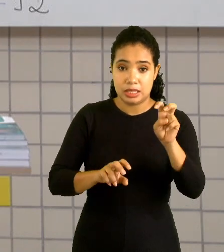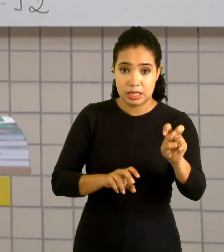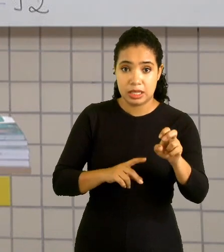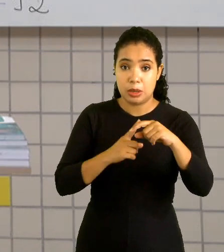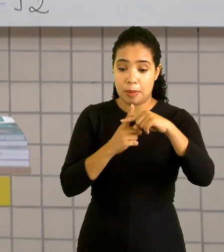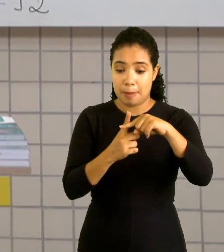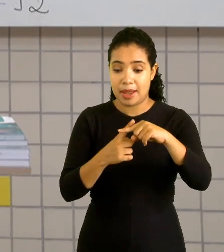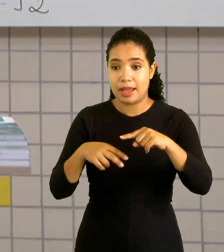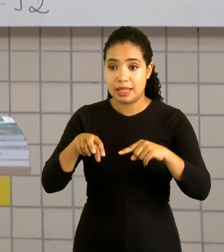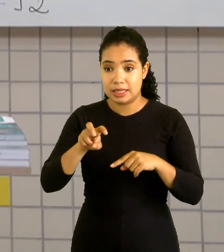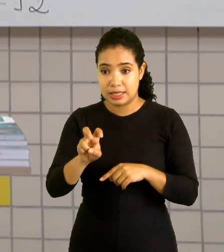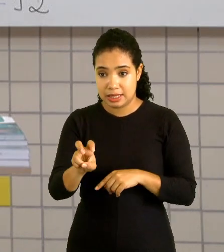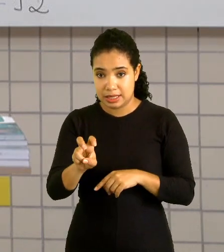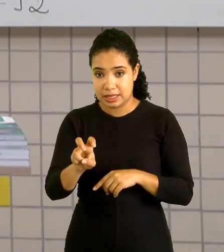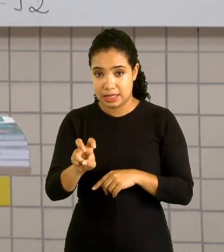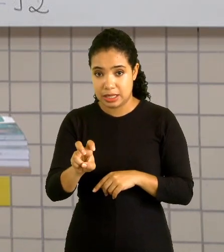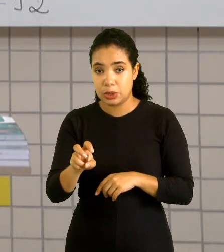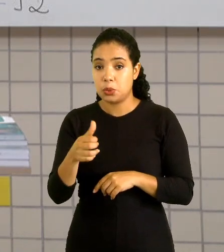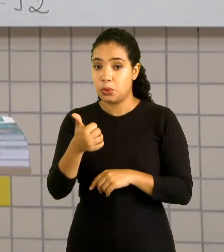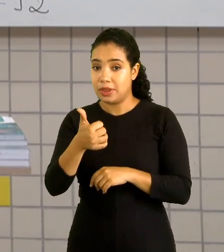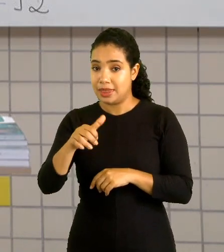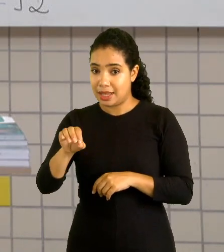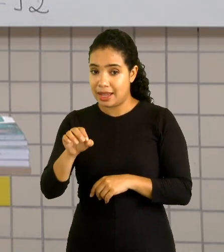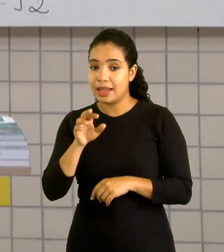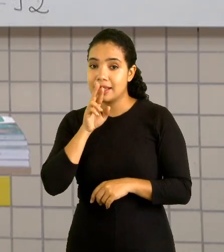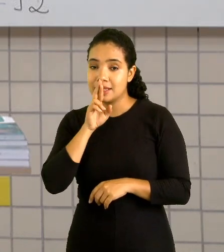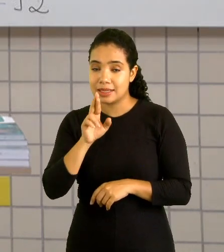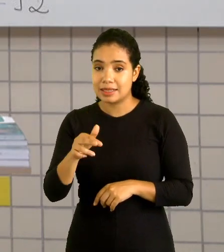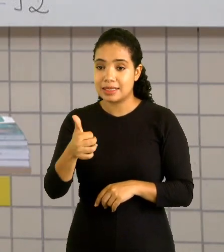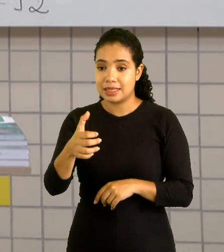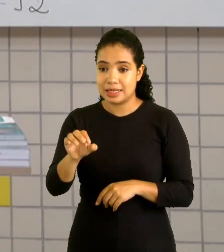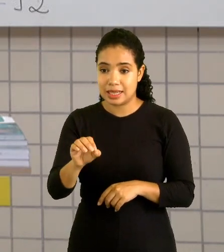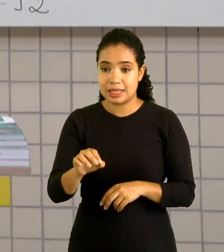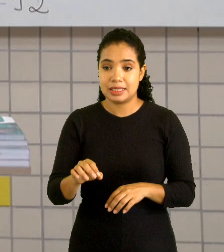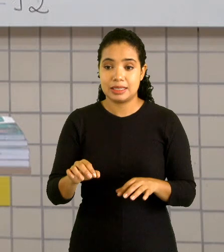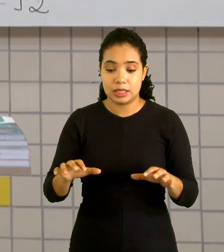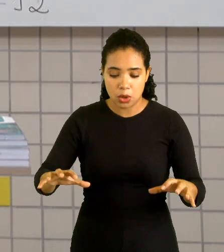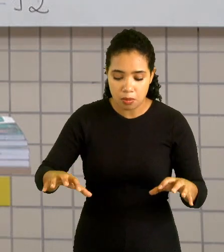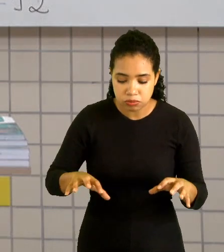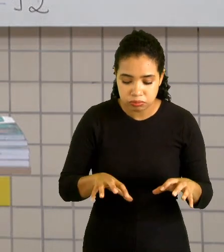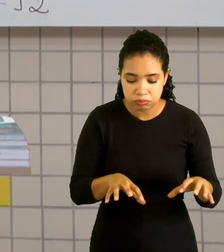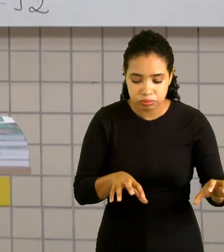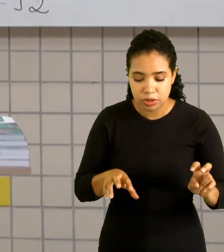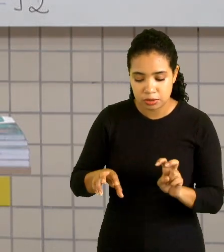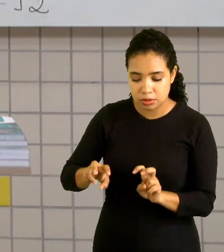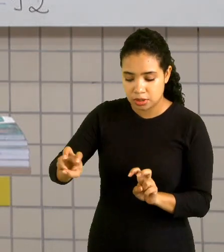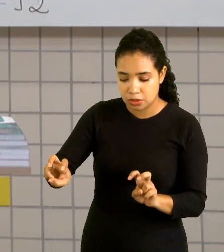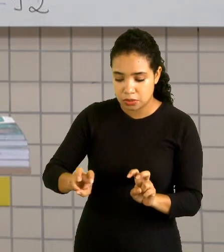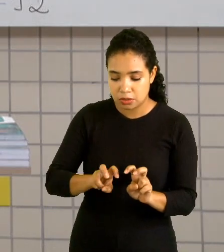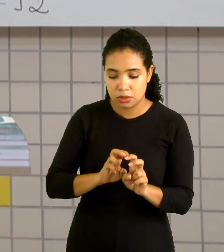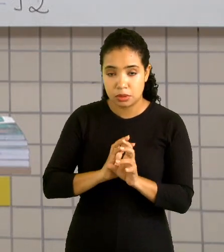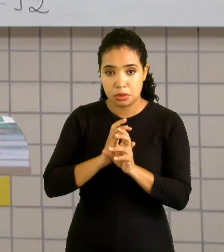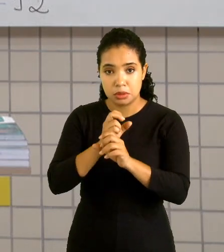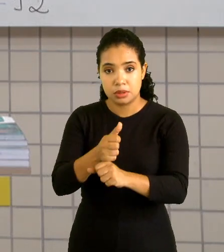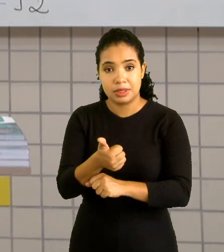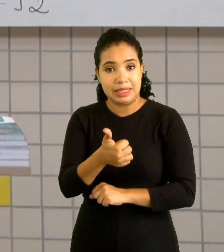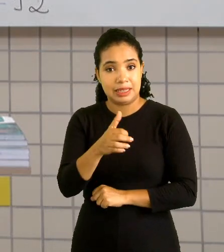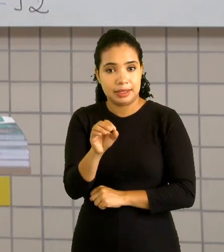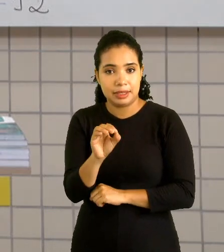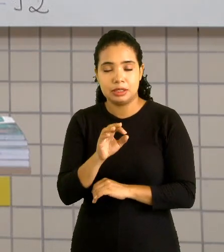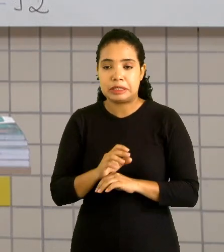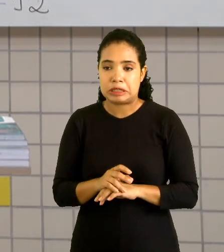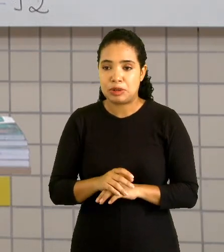10. Muito bem. Então, é como se eu juntasse os dois, 5 mais 5 são 10. É o